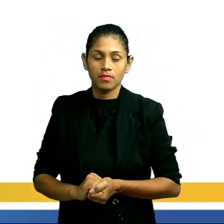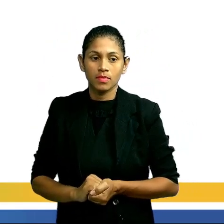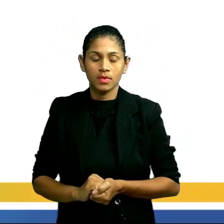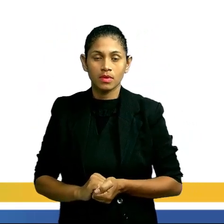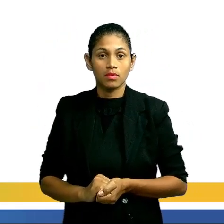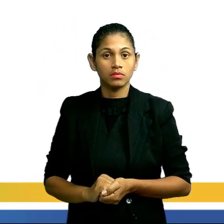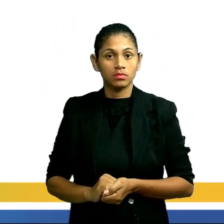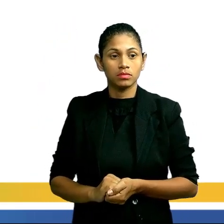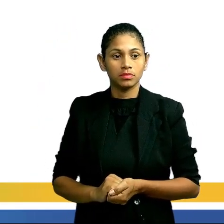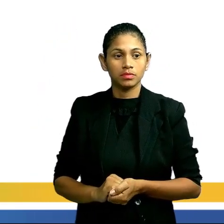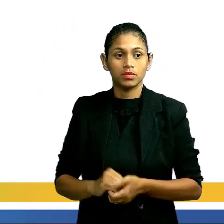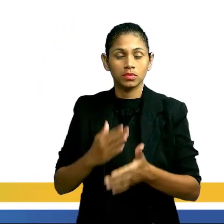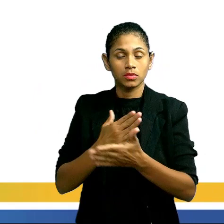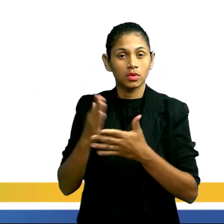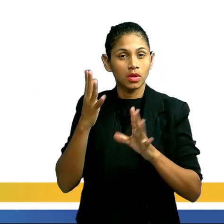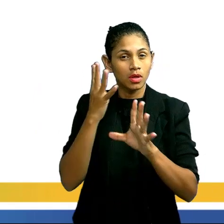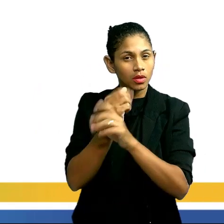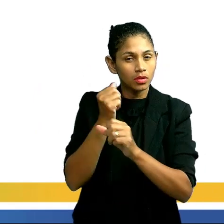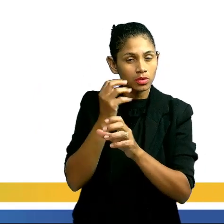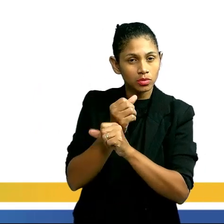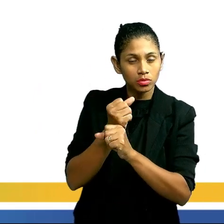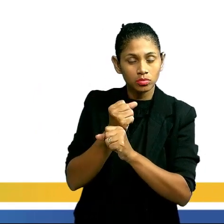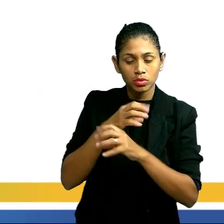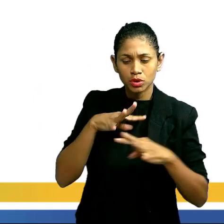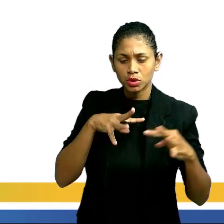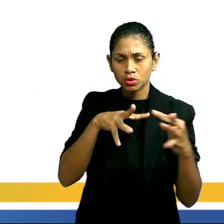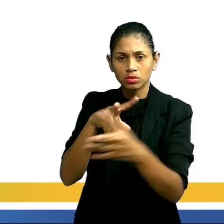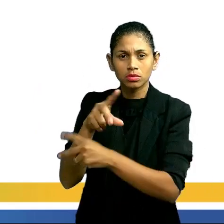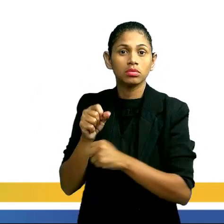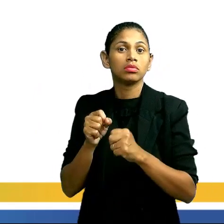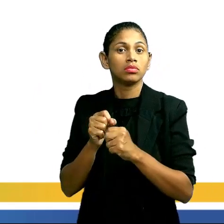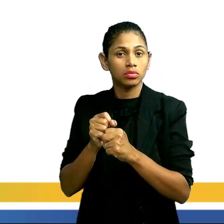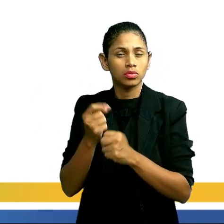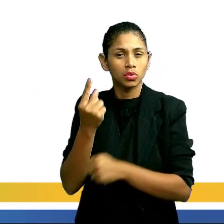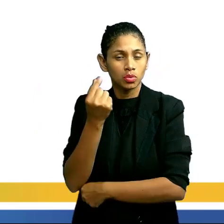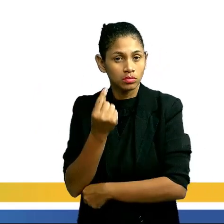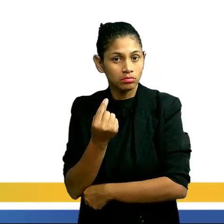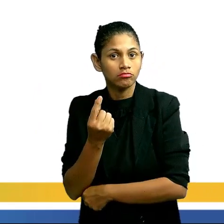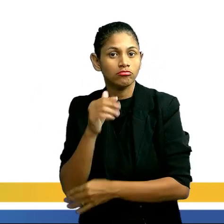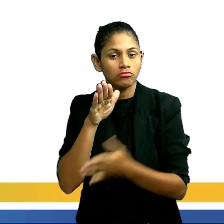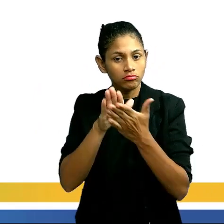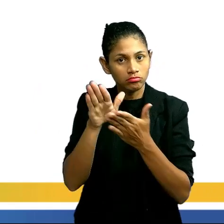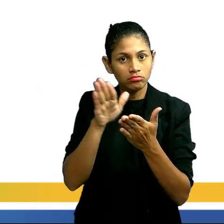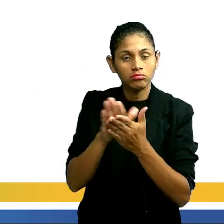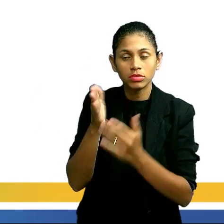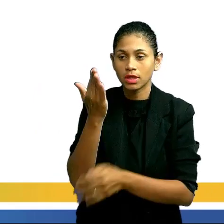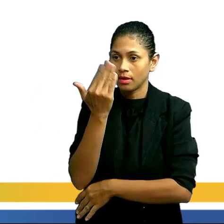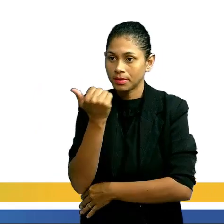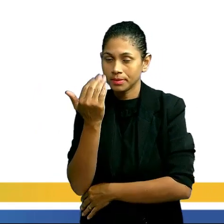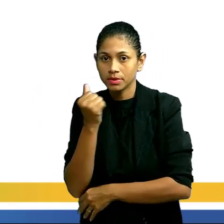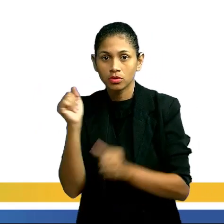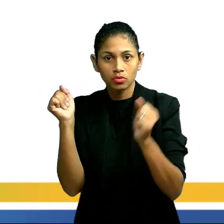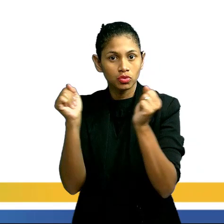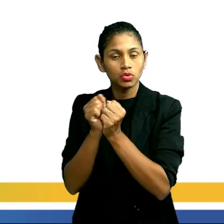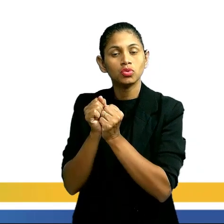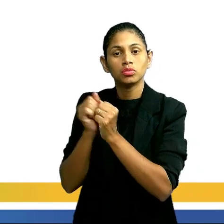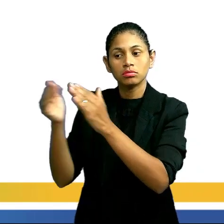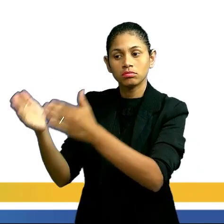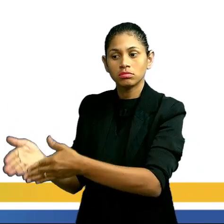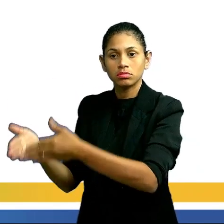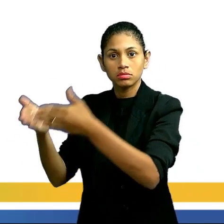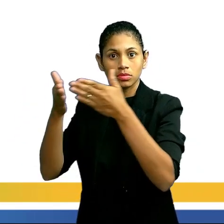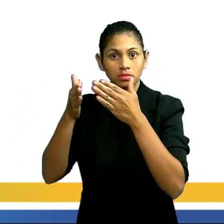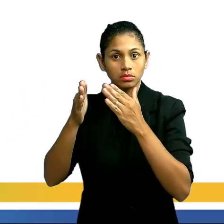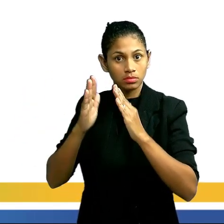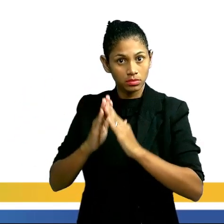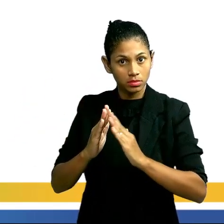inicial é a soma de todos os valores de alimentação e hospedagem das 3 cidades. Então, o valor inicial